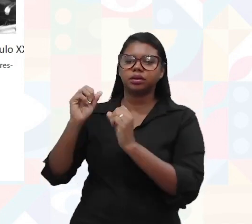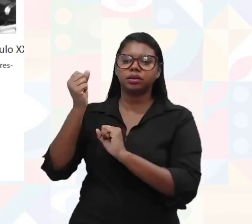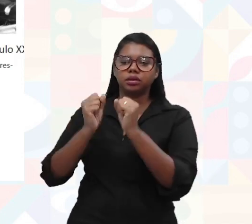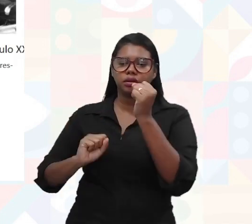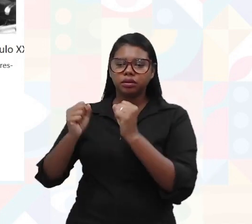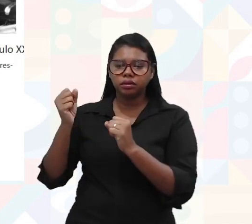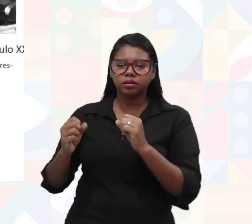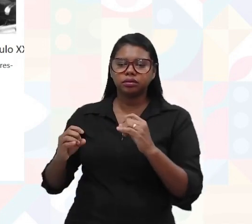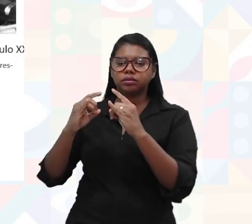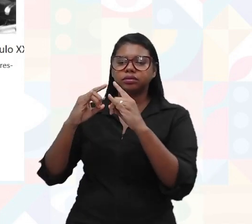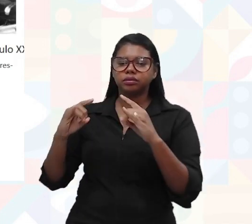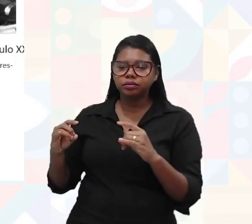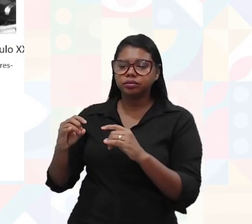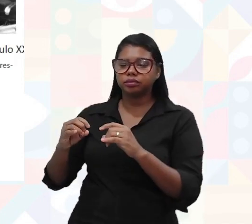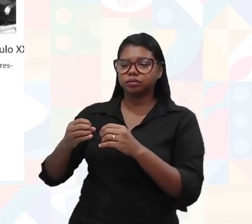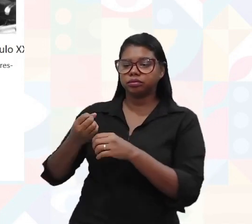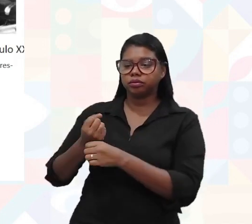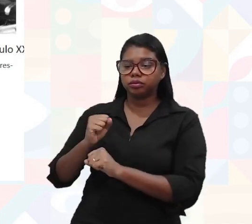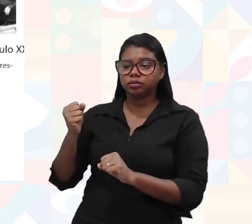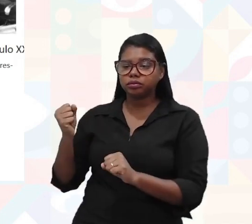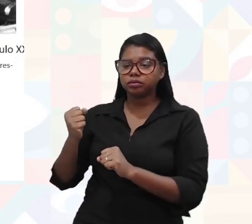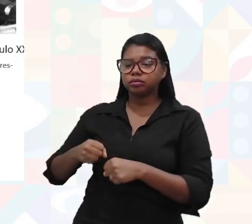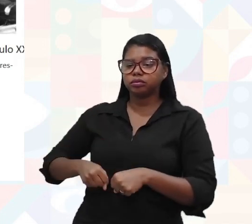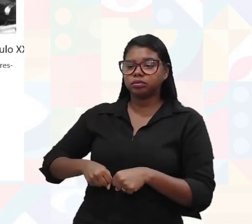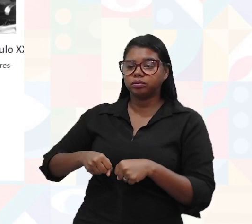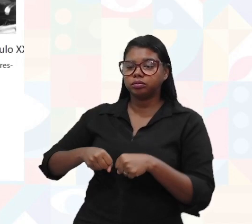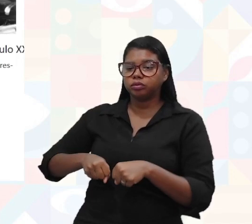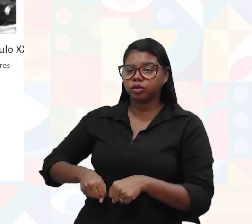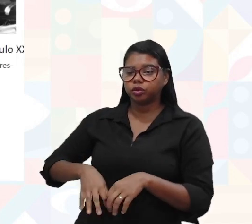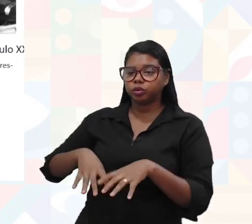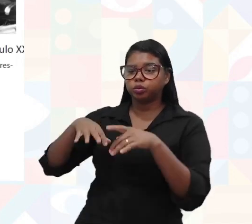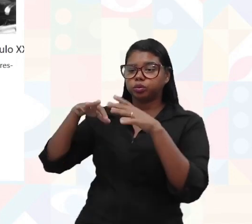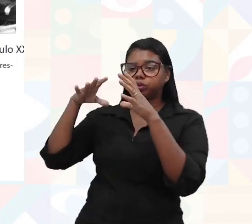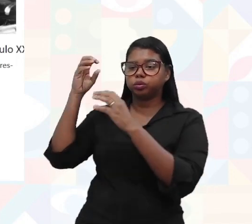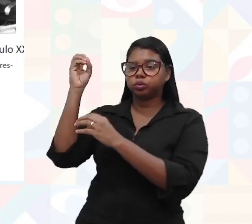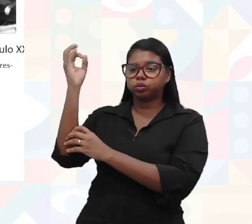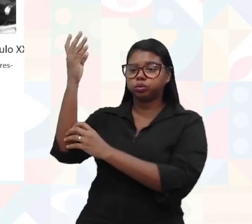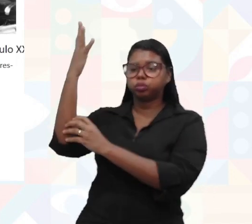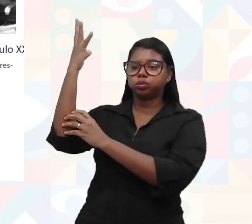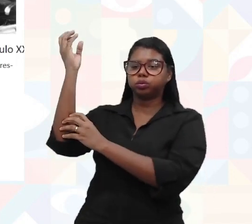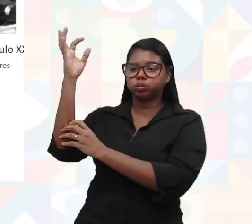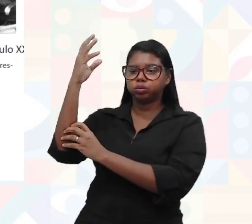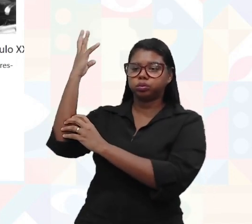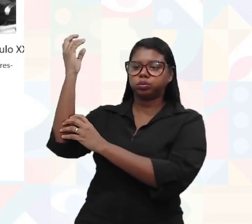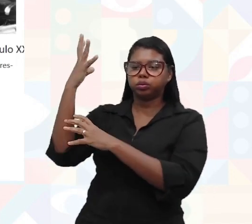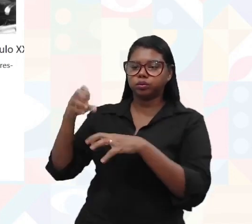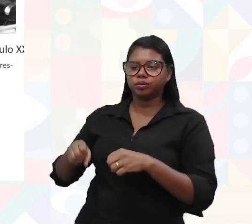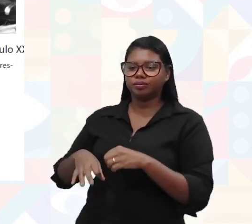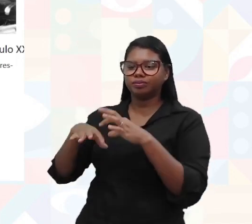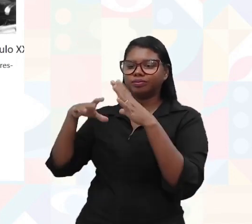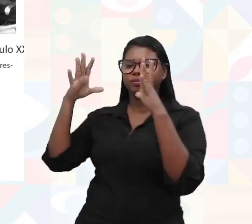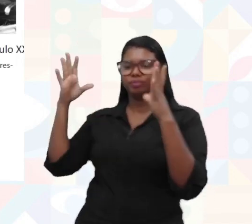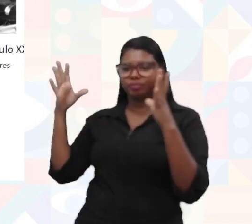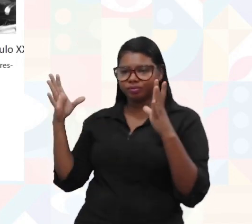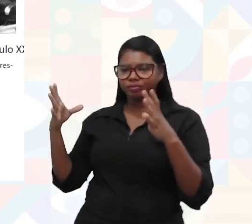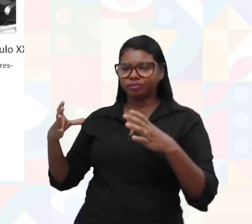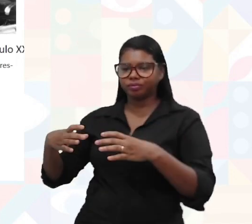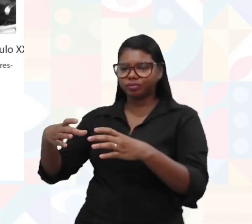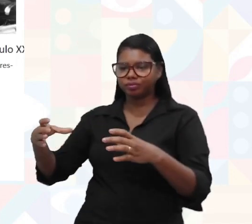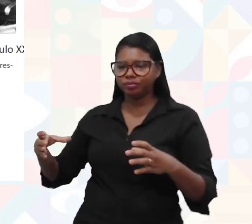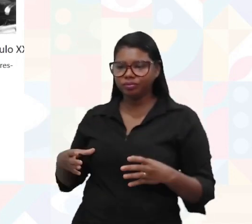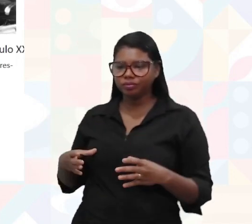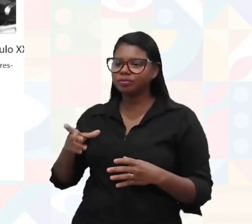época geralmente era muito grande. Por quê? Porque o vapor era obtido através do aquecimento da água em grandes caldeiras e essa